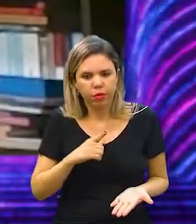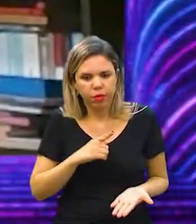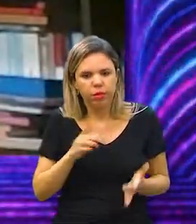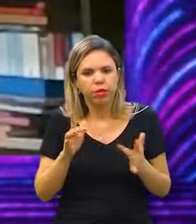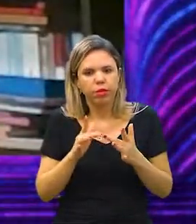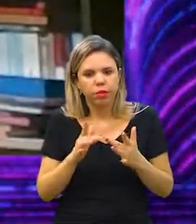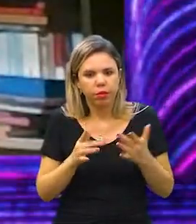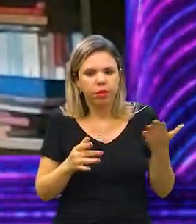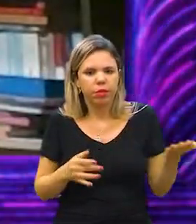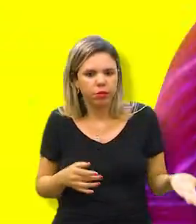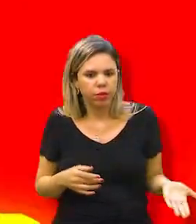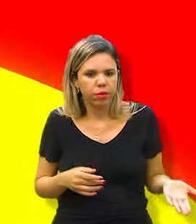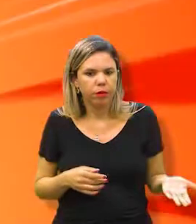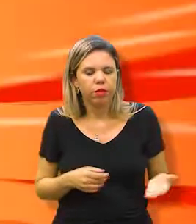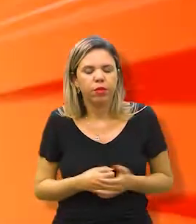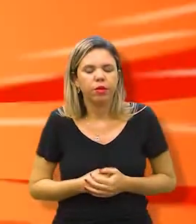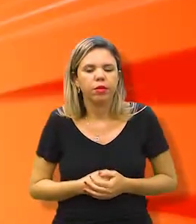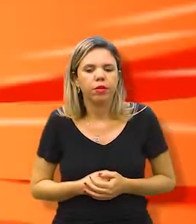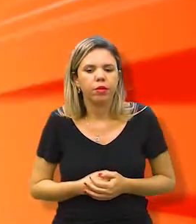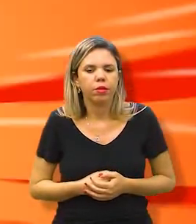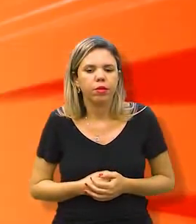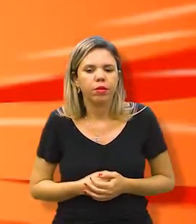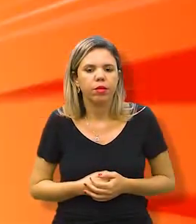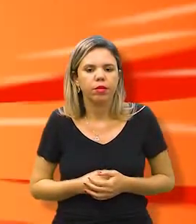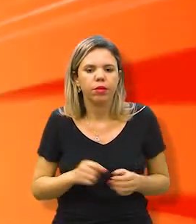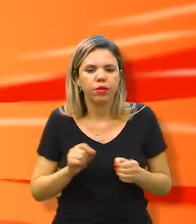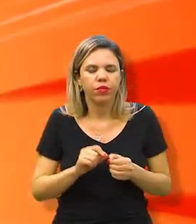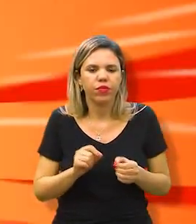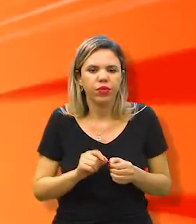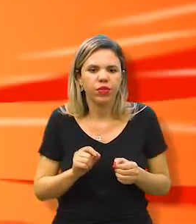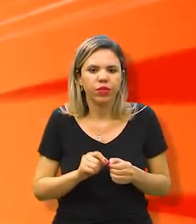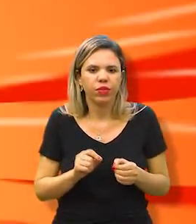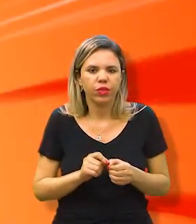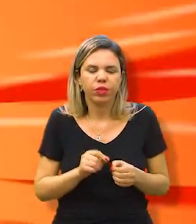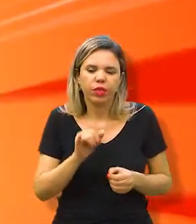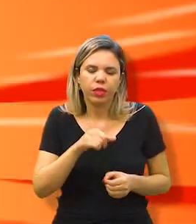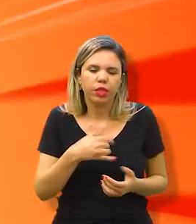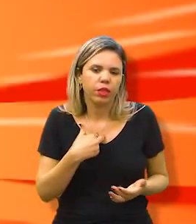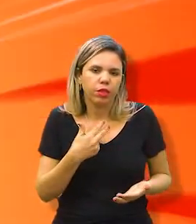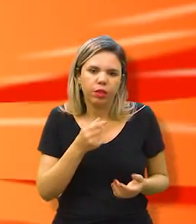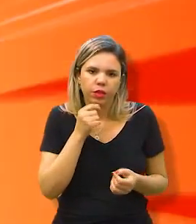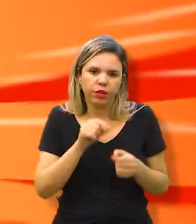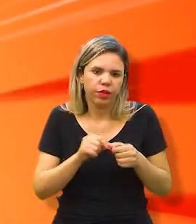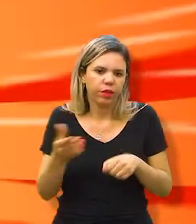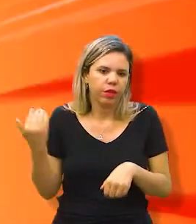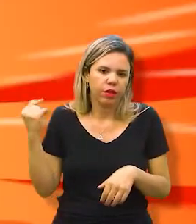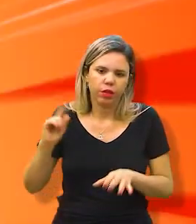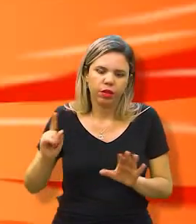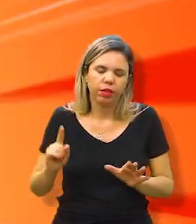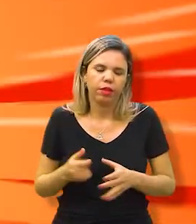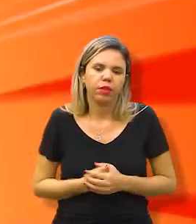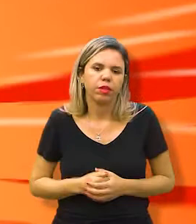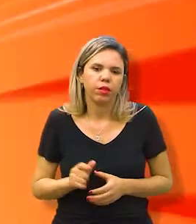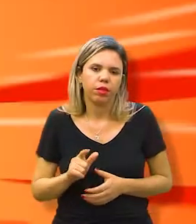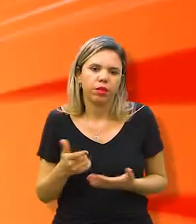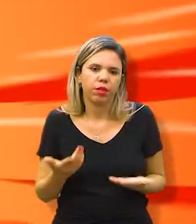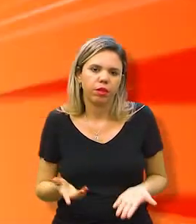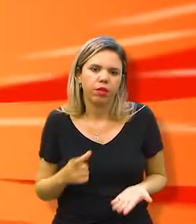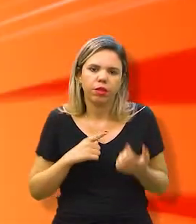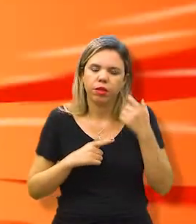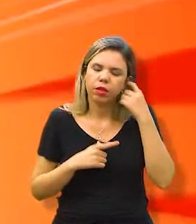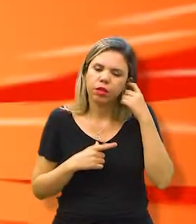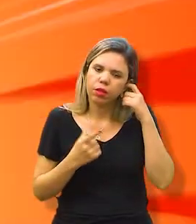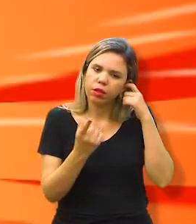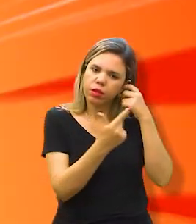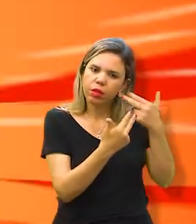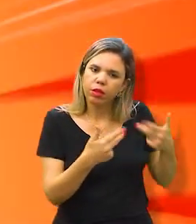esses contatos, e aí eu estou fazendo essa parte que eu não pude fazer antes. E é claro que existem